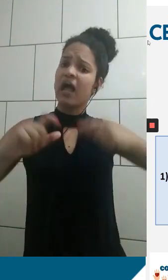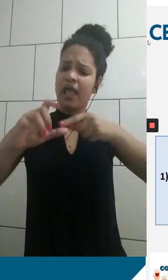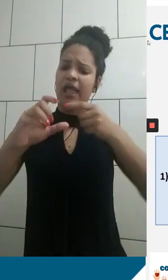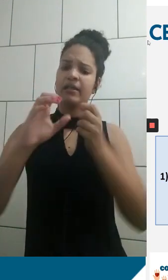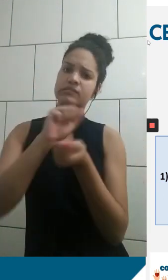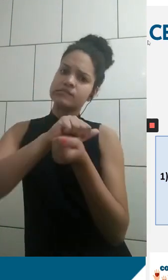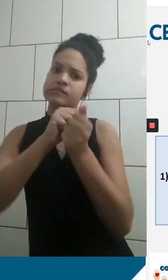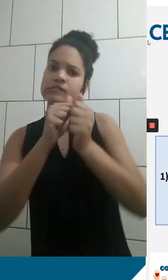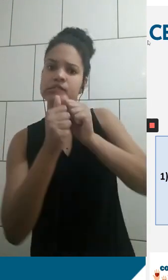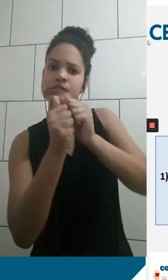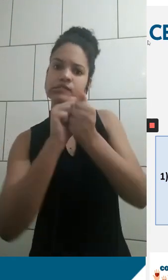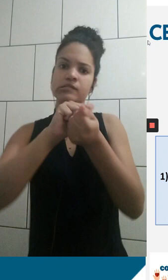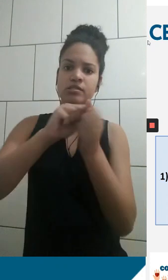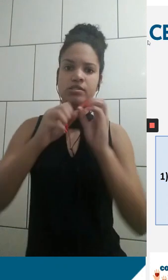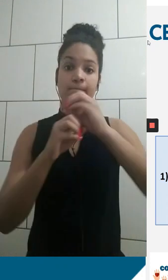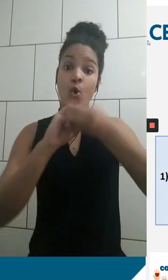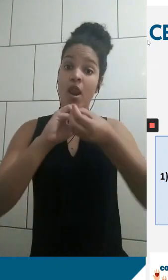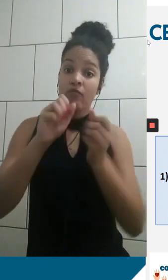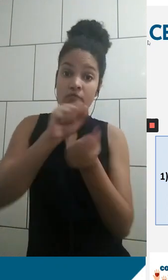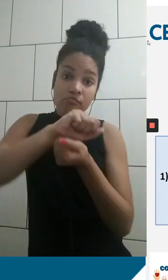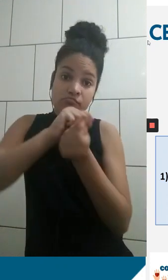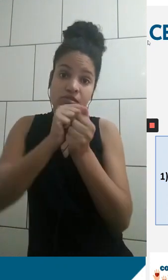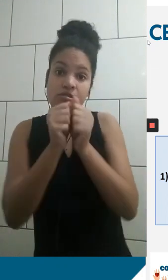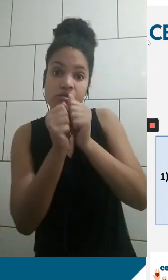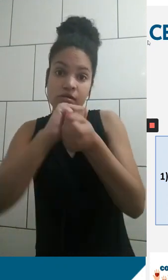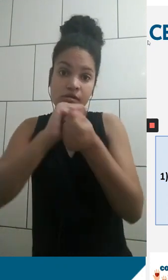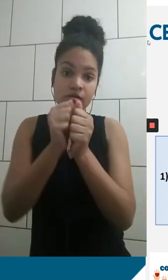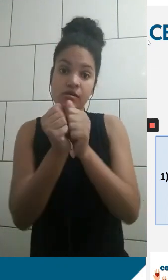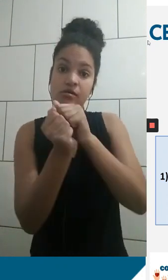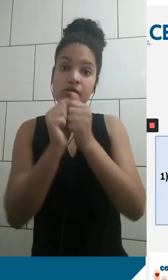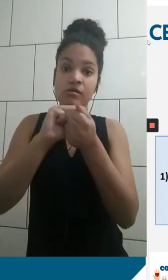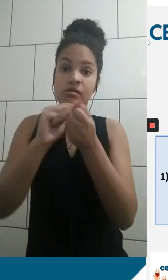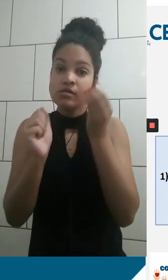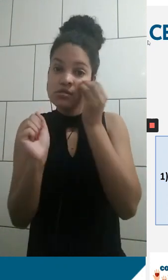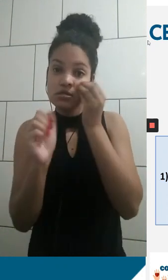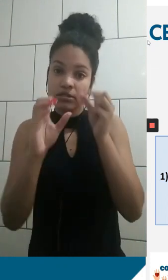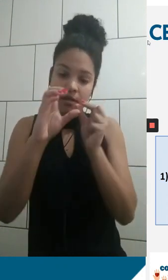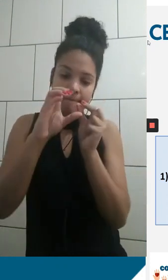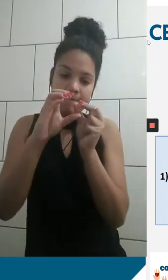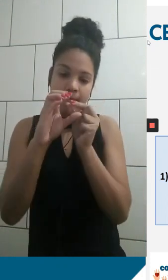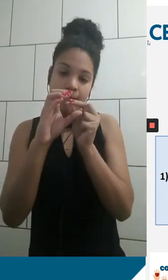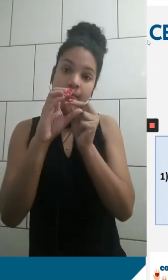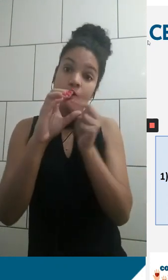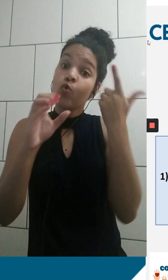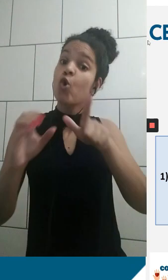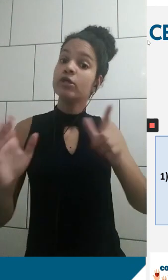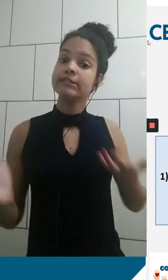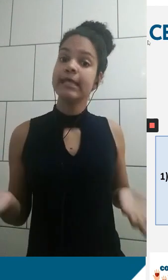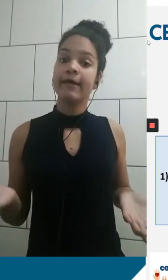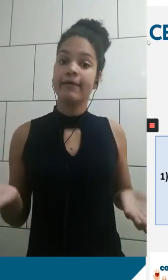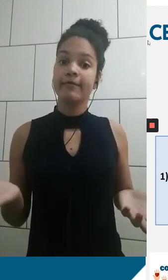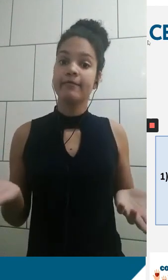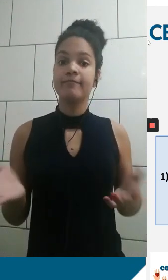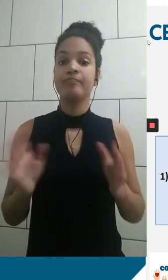para fazer um ajuste melhor do substrato na própria enzima, no sítio ativo, no centro ativo da enzima. Isso é